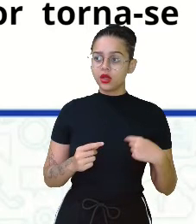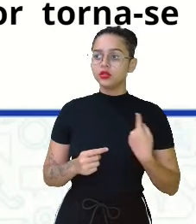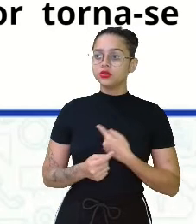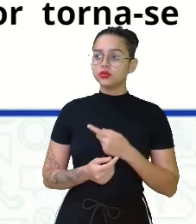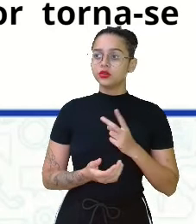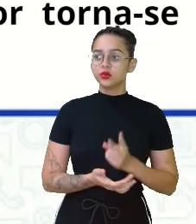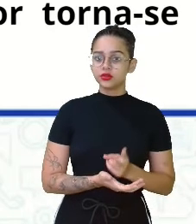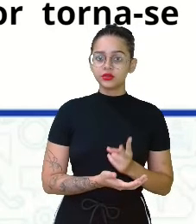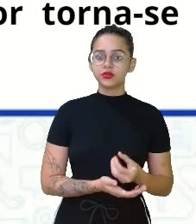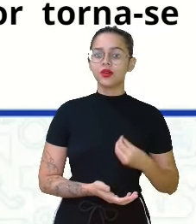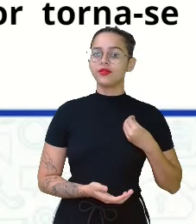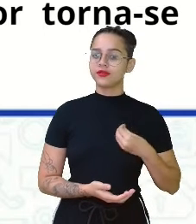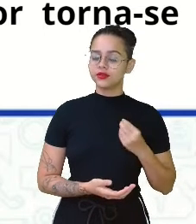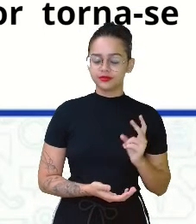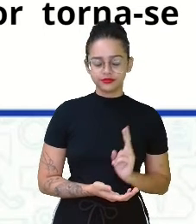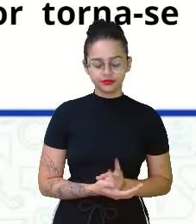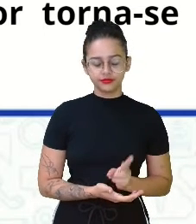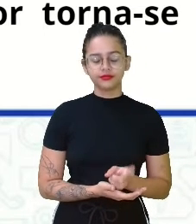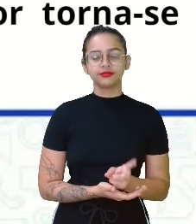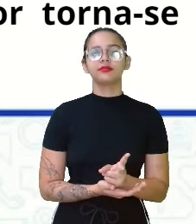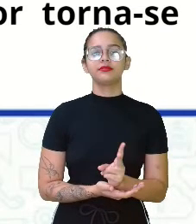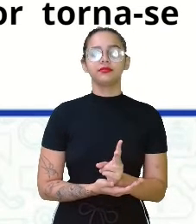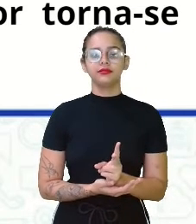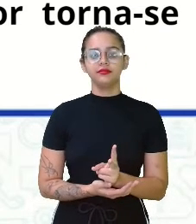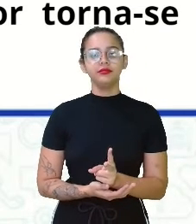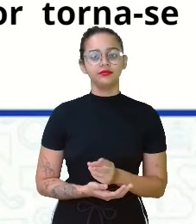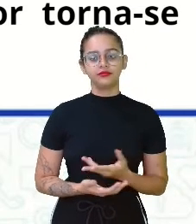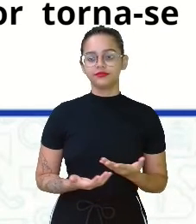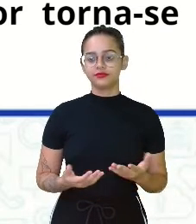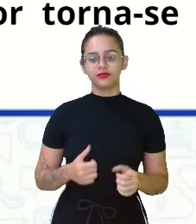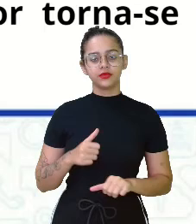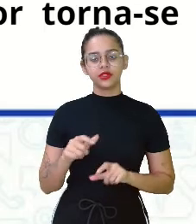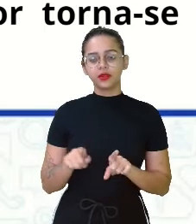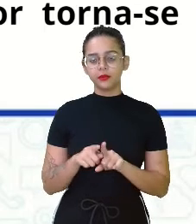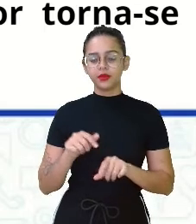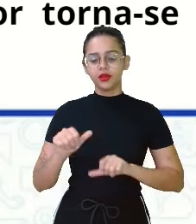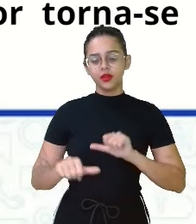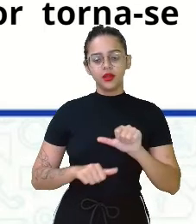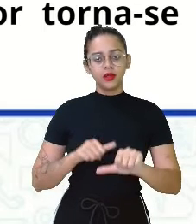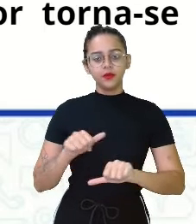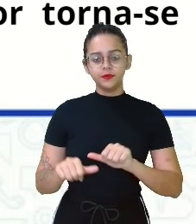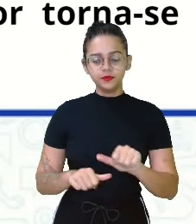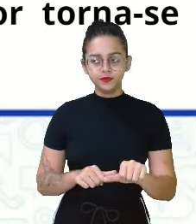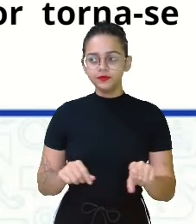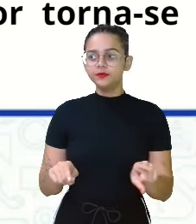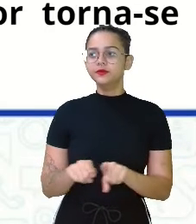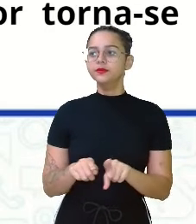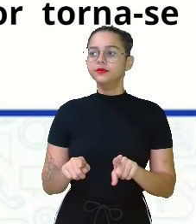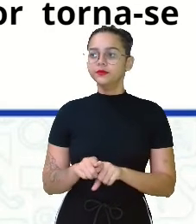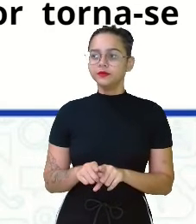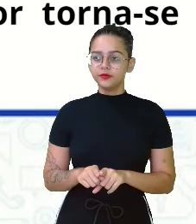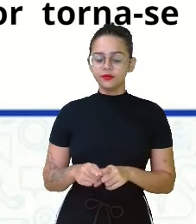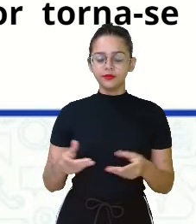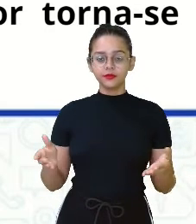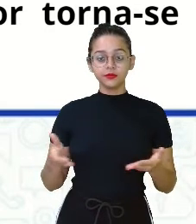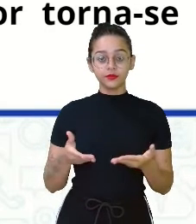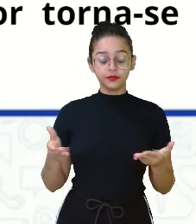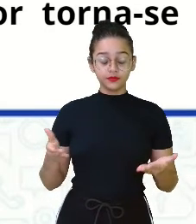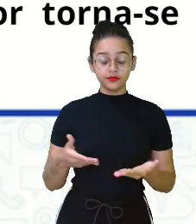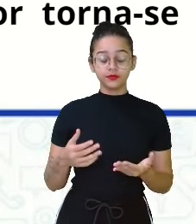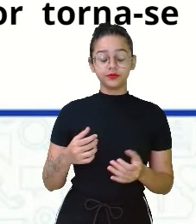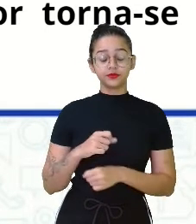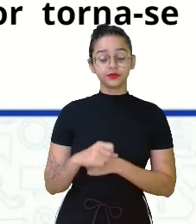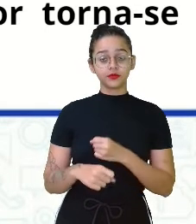vida segue, né? A vida vai seguindo, vai se transformando e as tendências atuais, né? Em